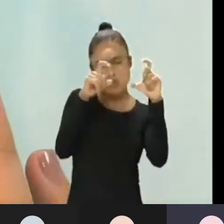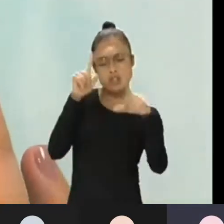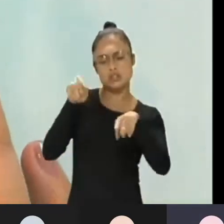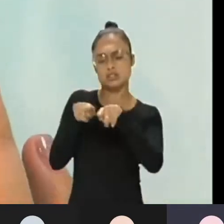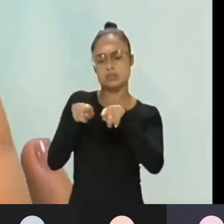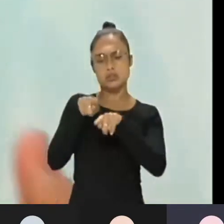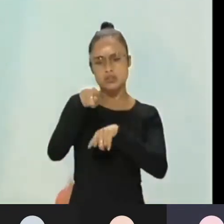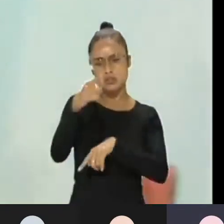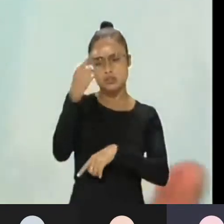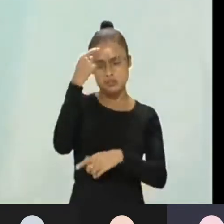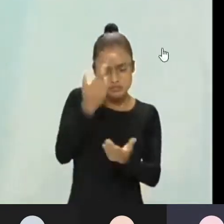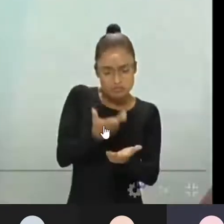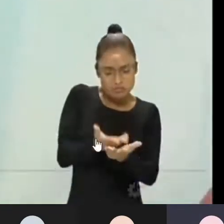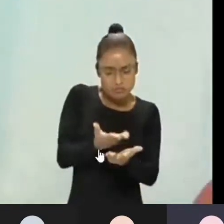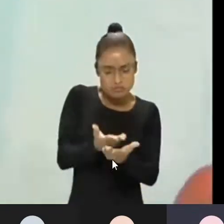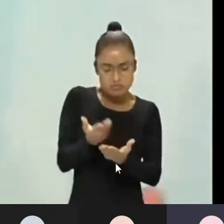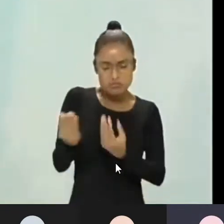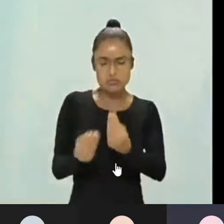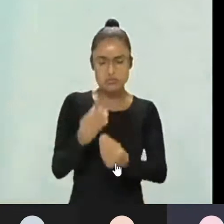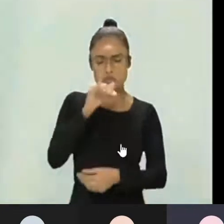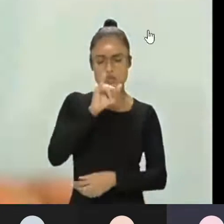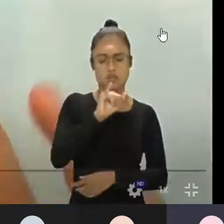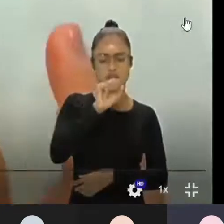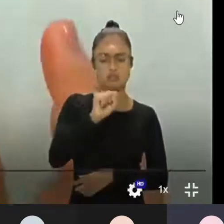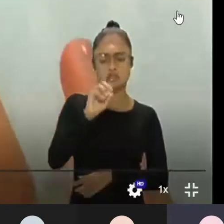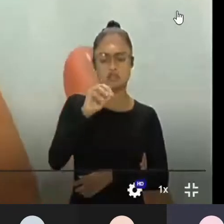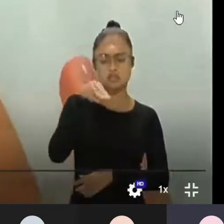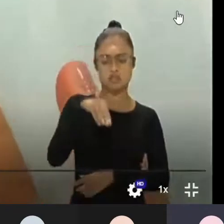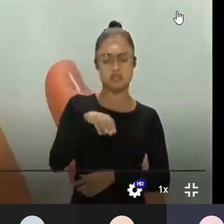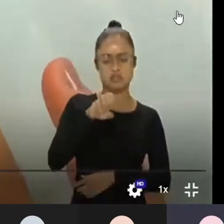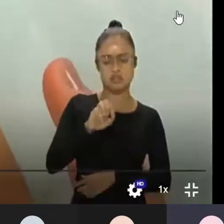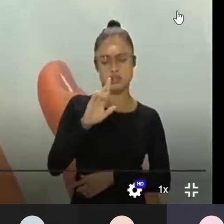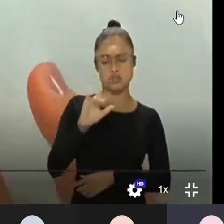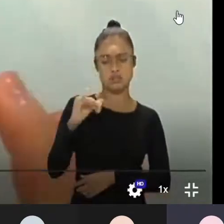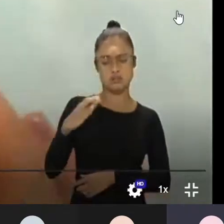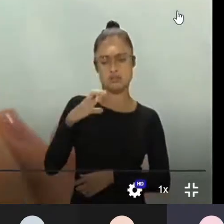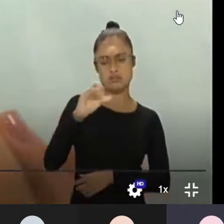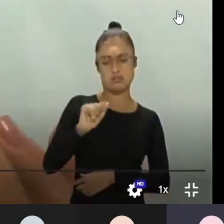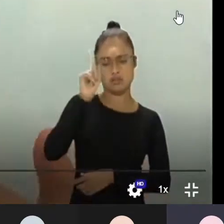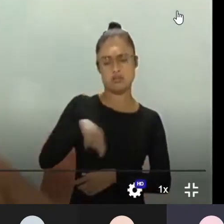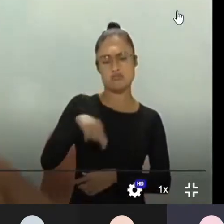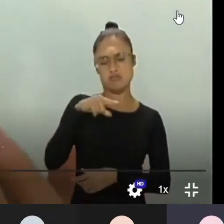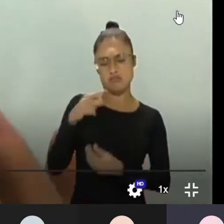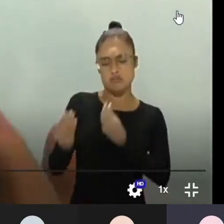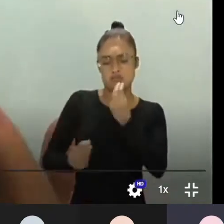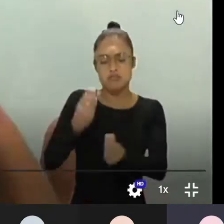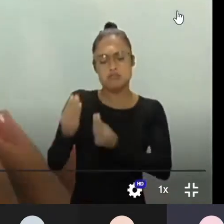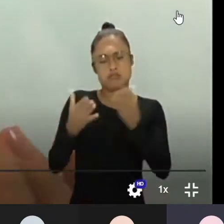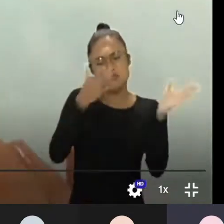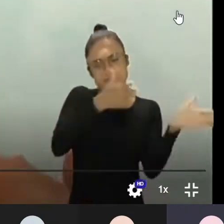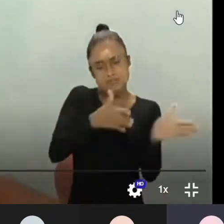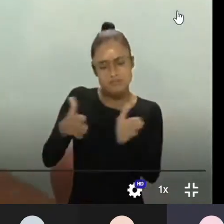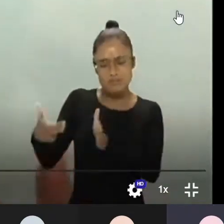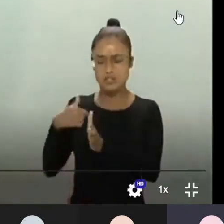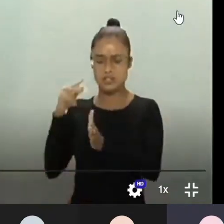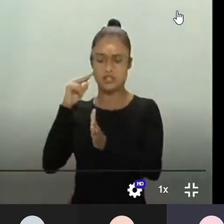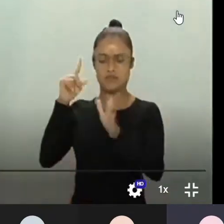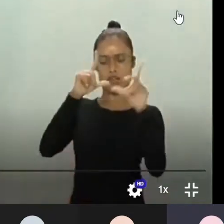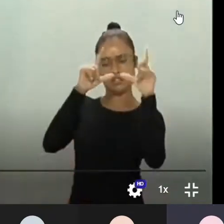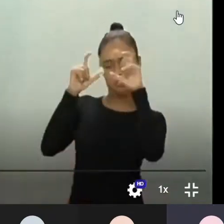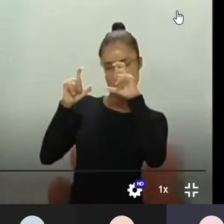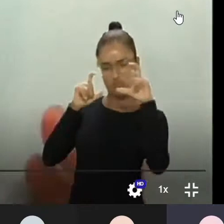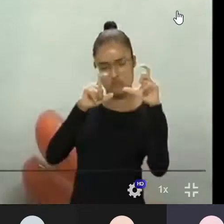para você fazer um estudo de uma perspectiva isométrica manipulável. Então, você pode tirar a foto e depois